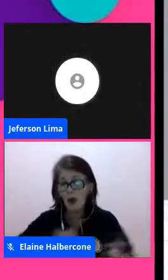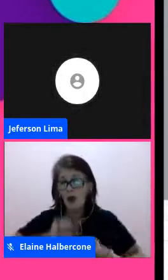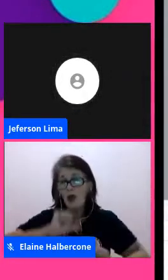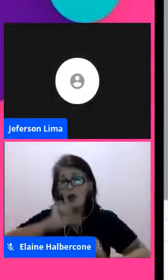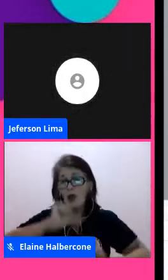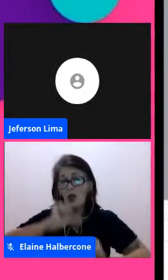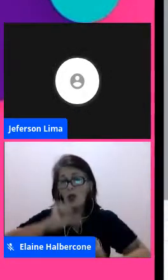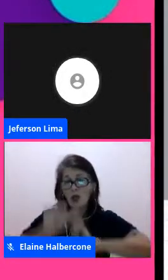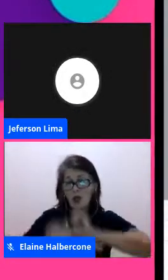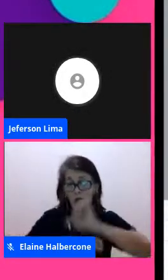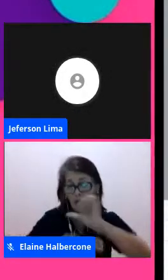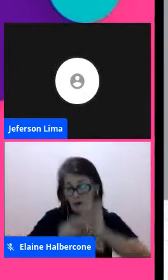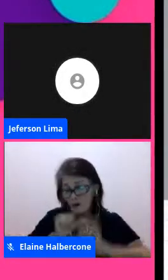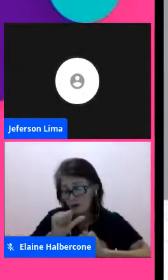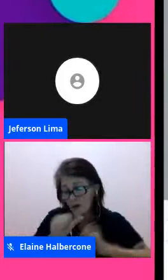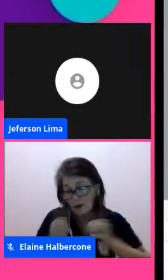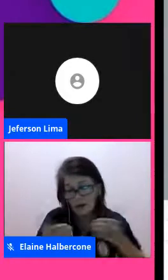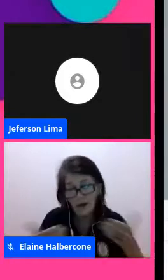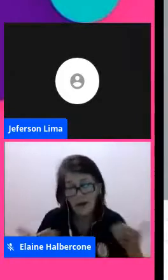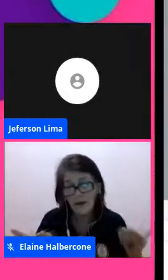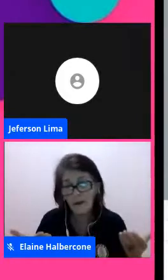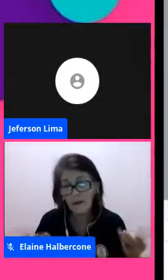aqui.